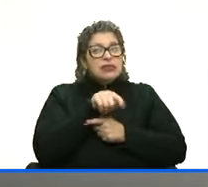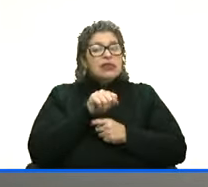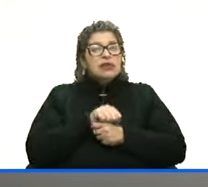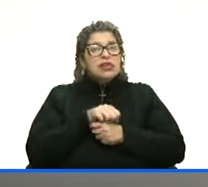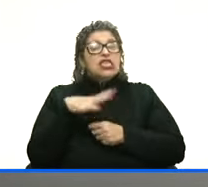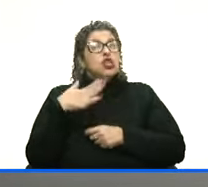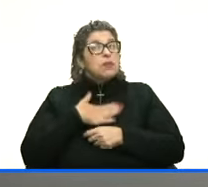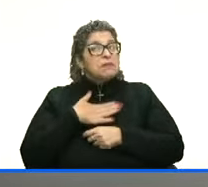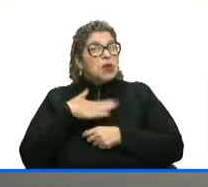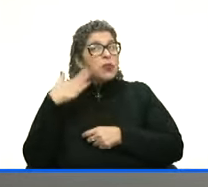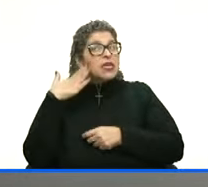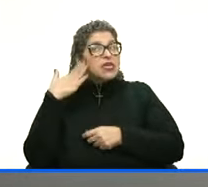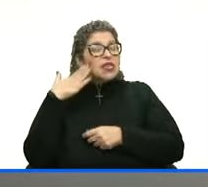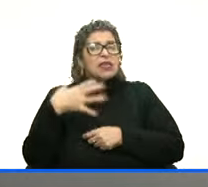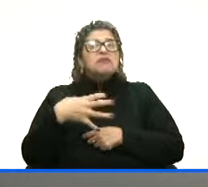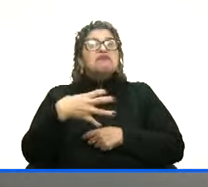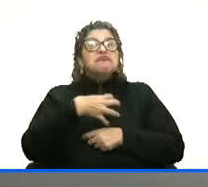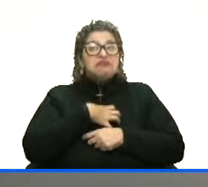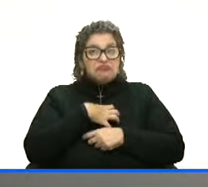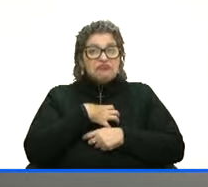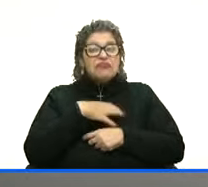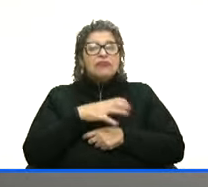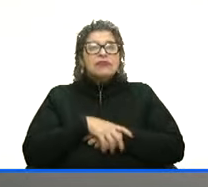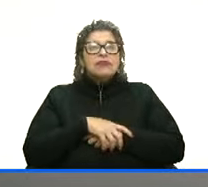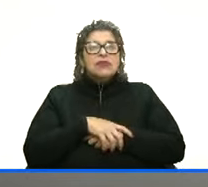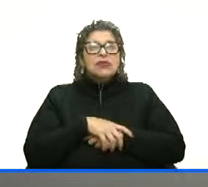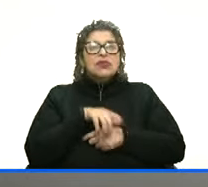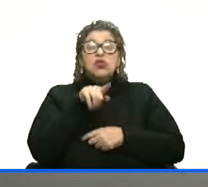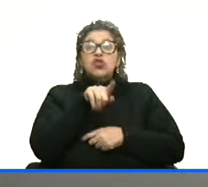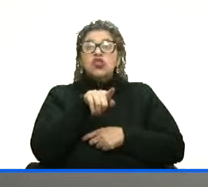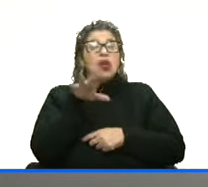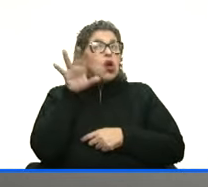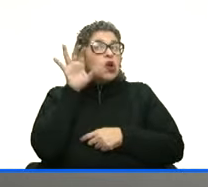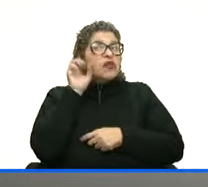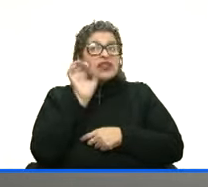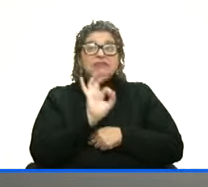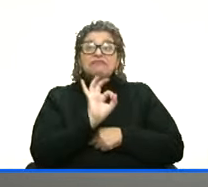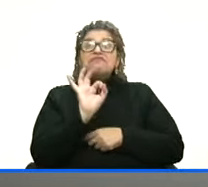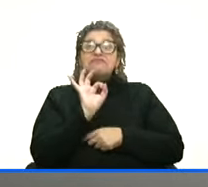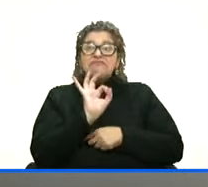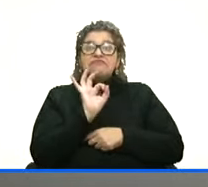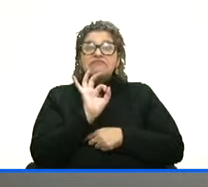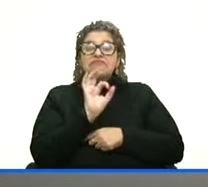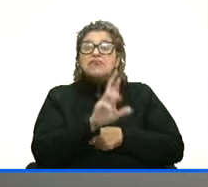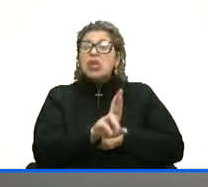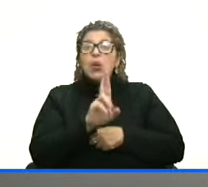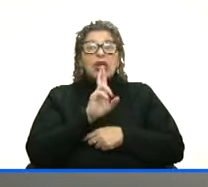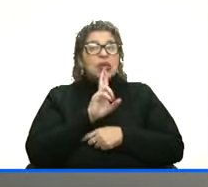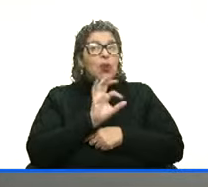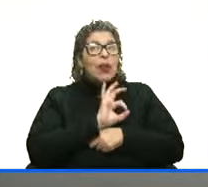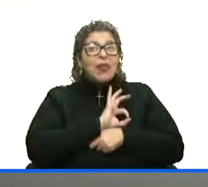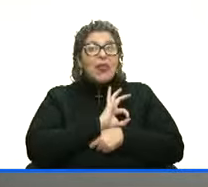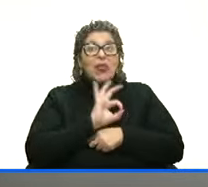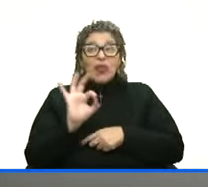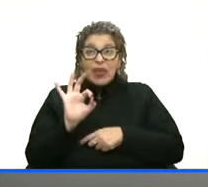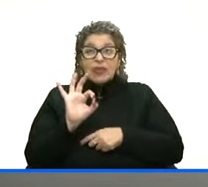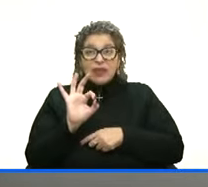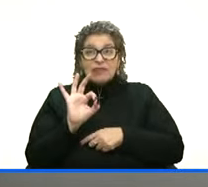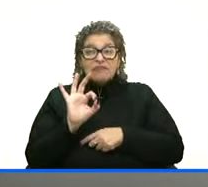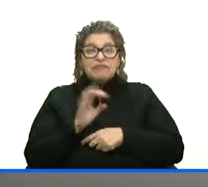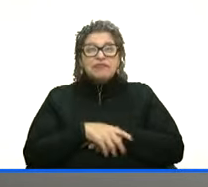meu entender, tem sentido isso, vocês apenas nos escutam, não retornam nada